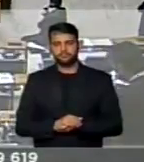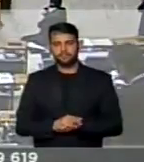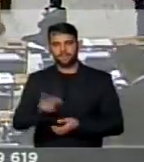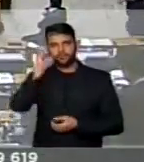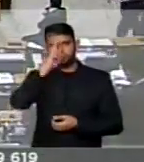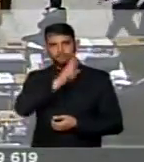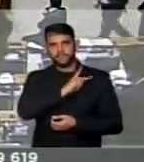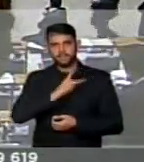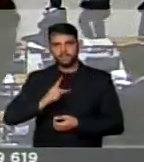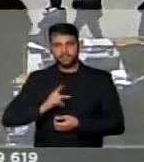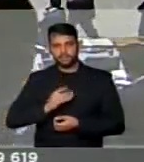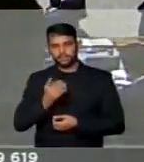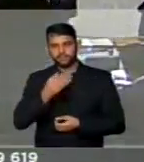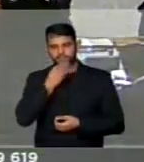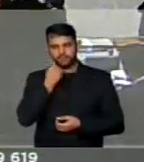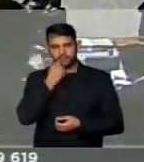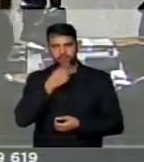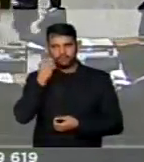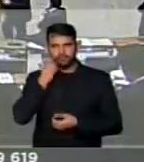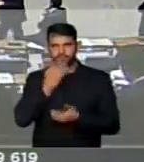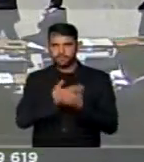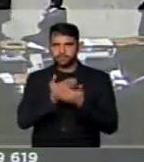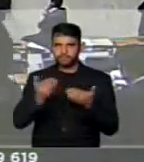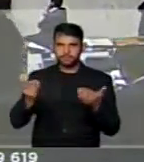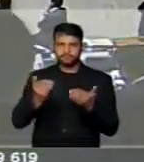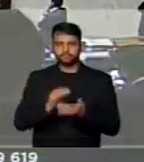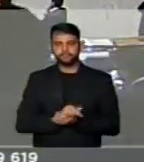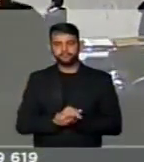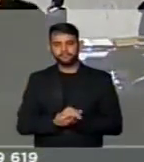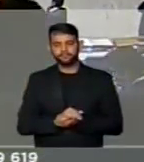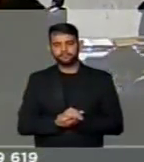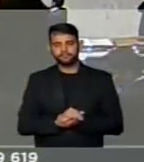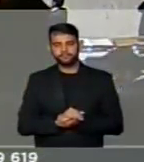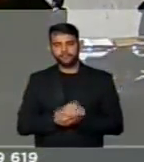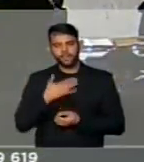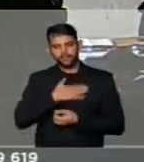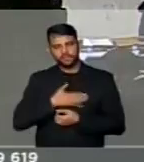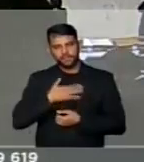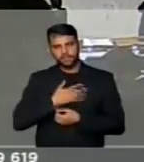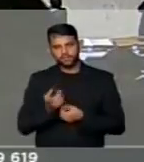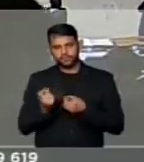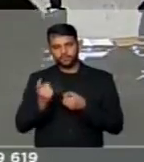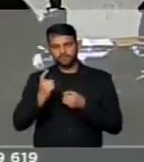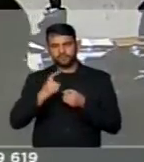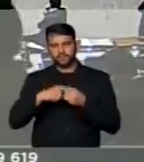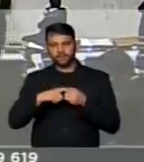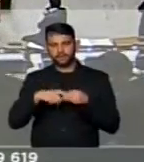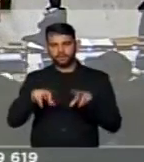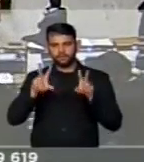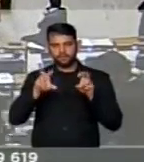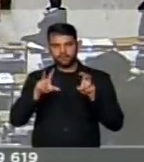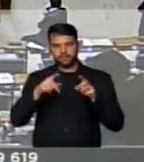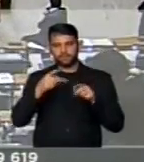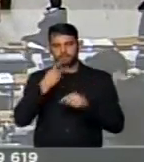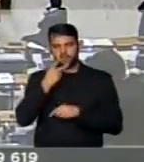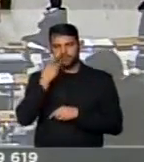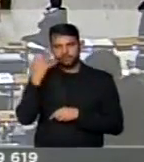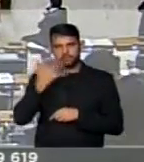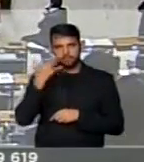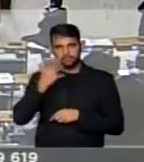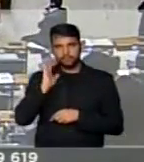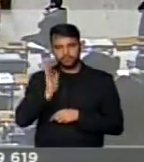Senhor presidente, senhoras e senhores deputados, eu gostaria de voltar aqui a um tema já abordado dessa